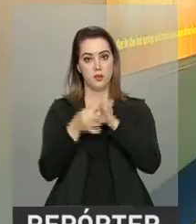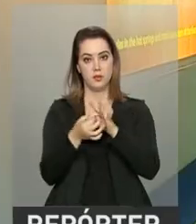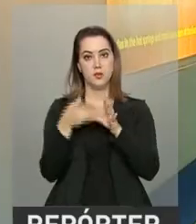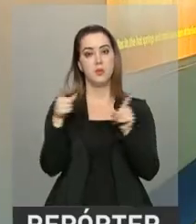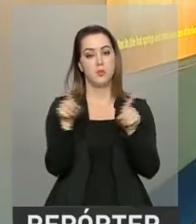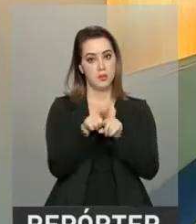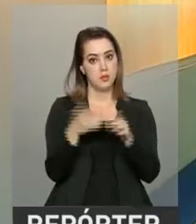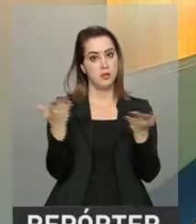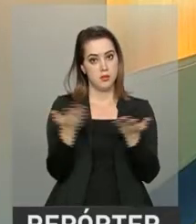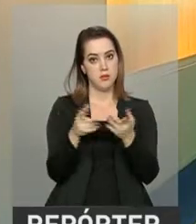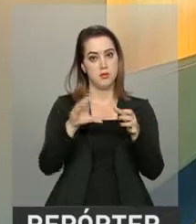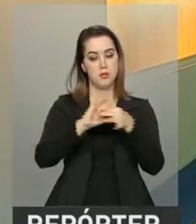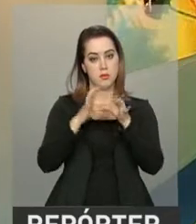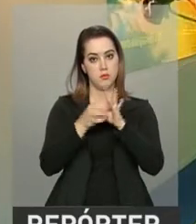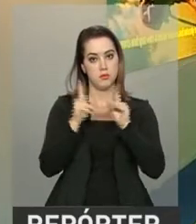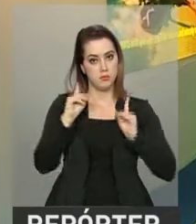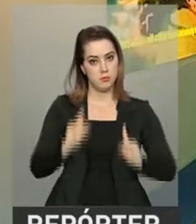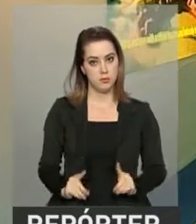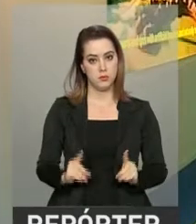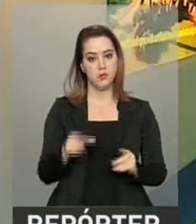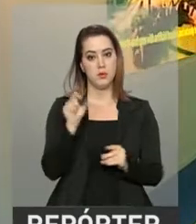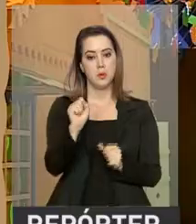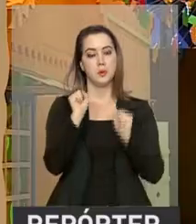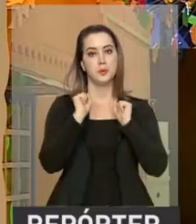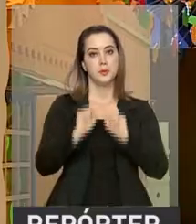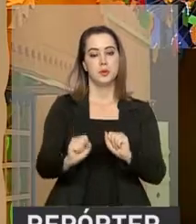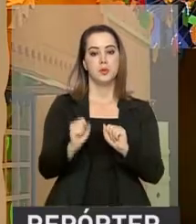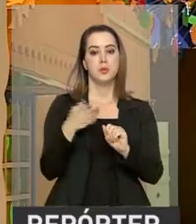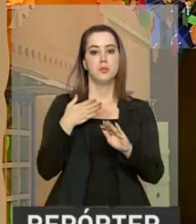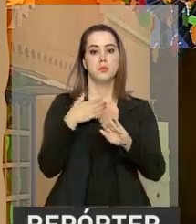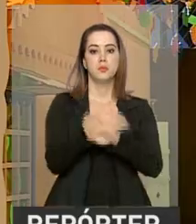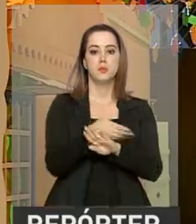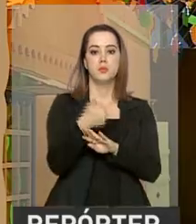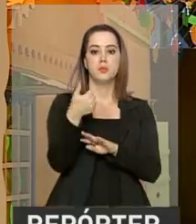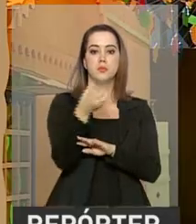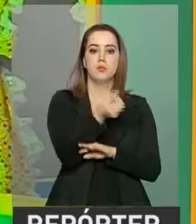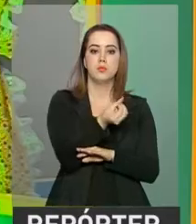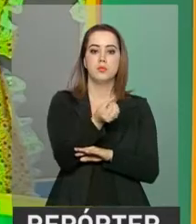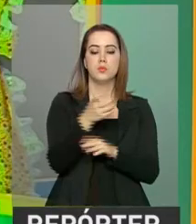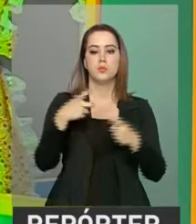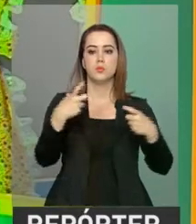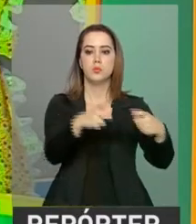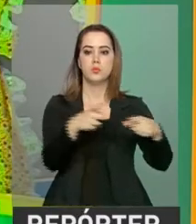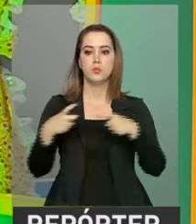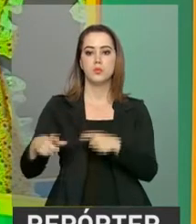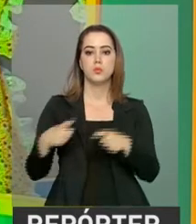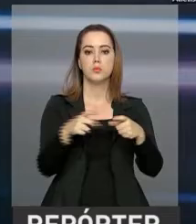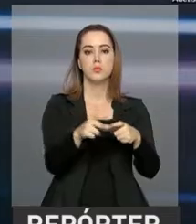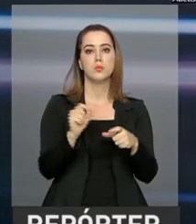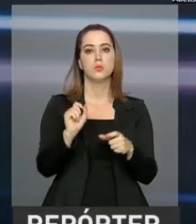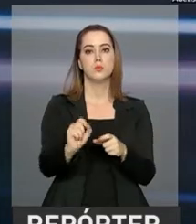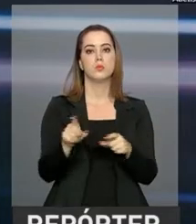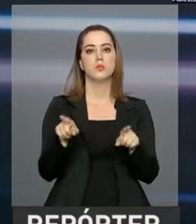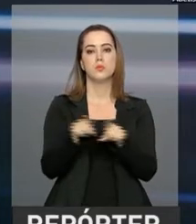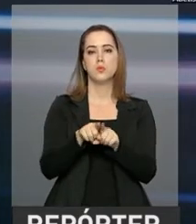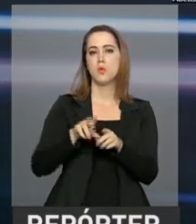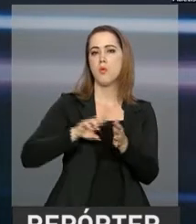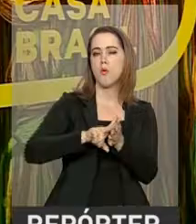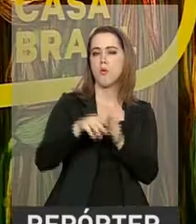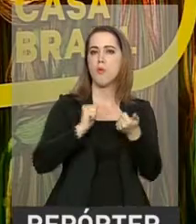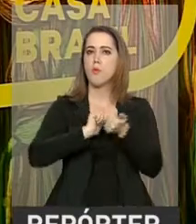e Paralimpíadas. O visitante pode aproveitar 16 espaços de atividades interativas,